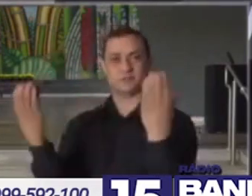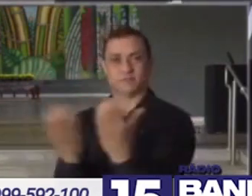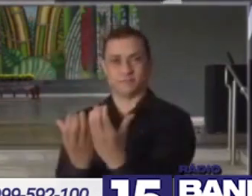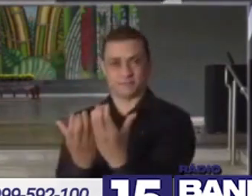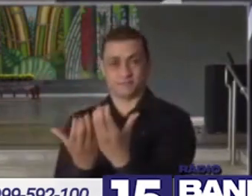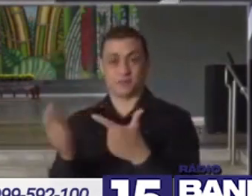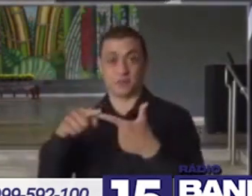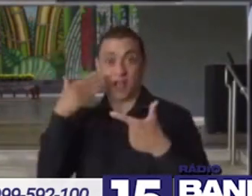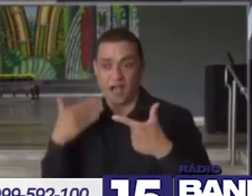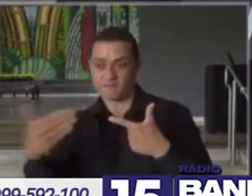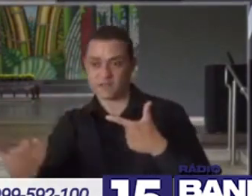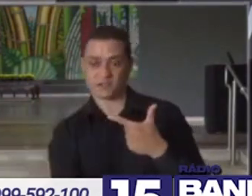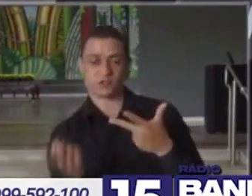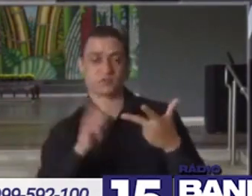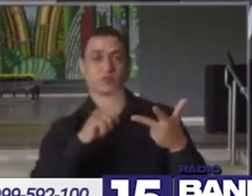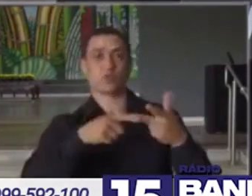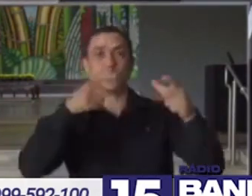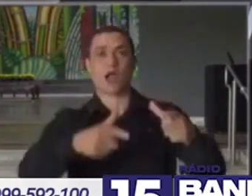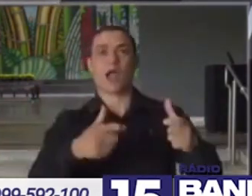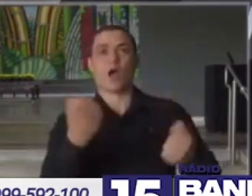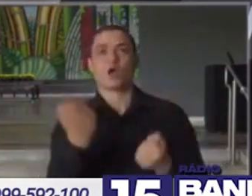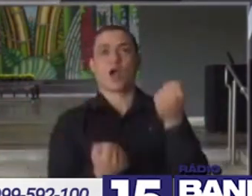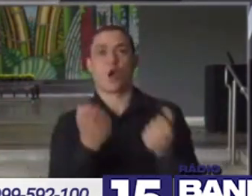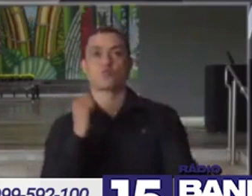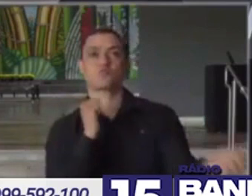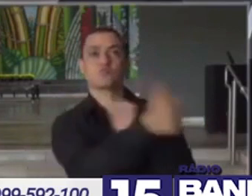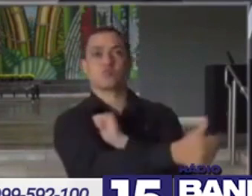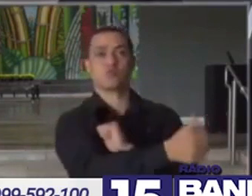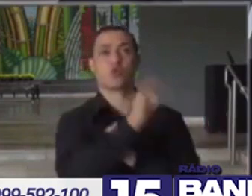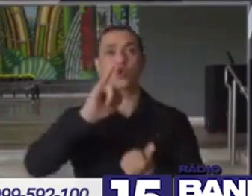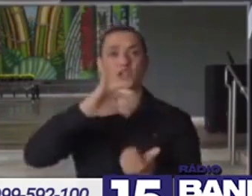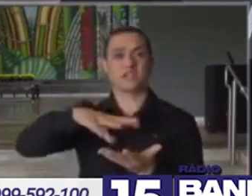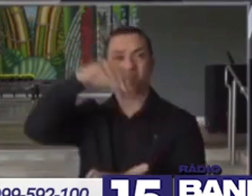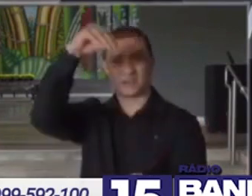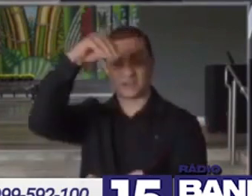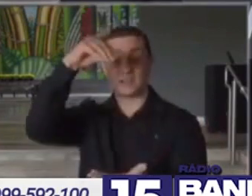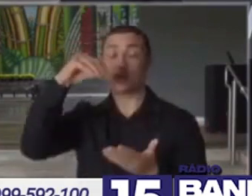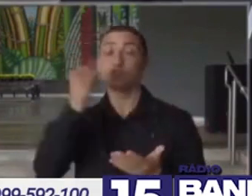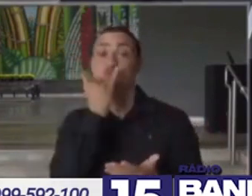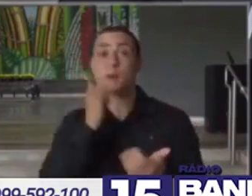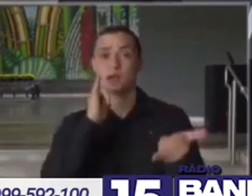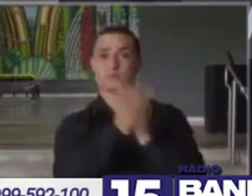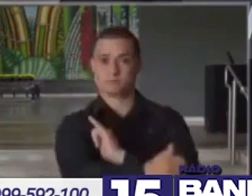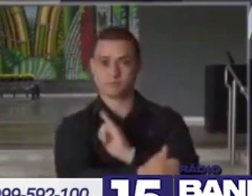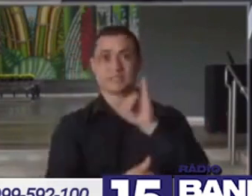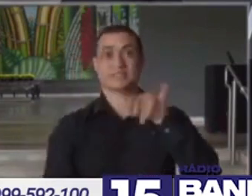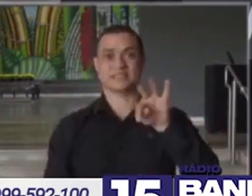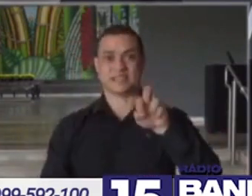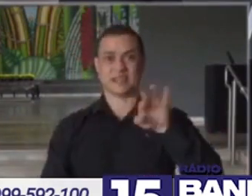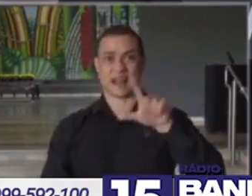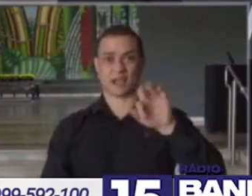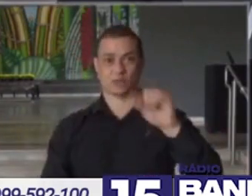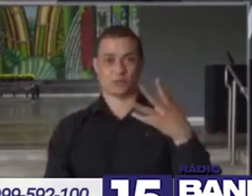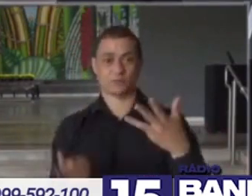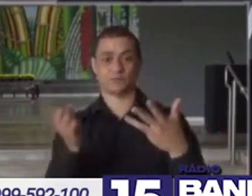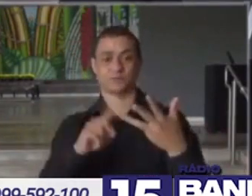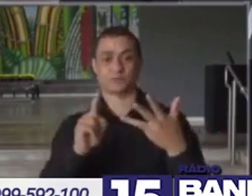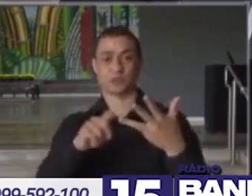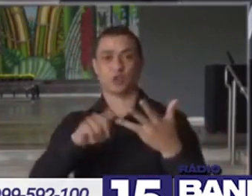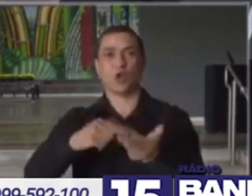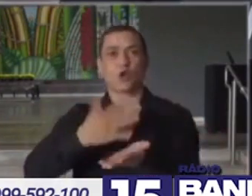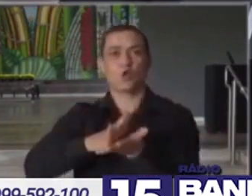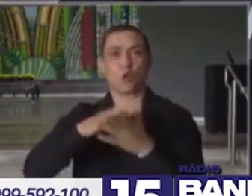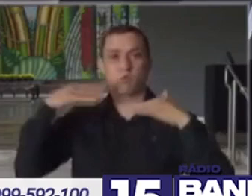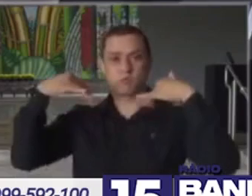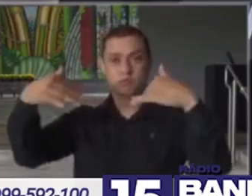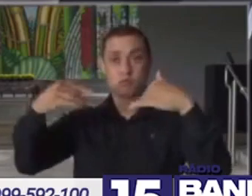portanto, em frente aos portões monumentais do Pacaembu, em frente à entrada principal da